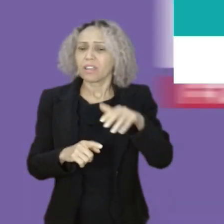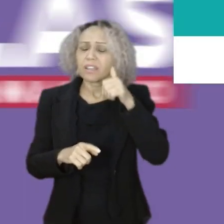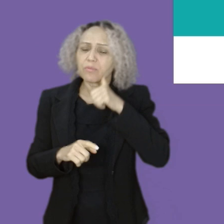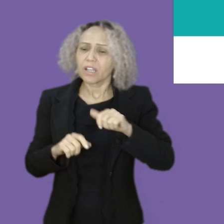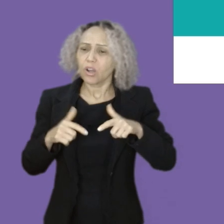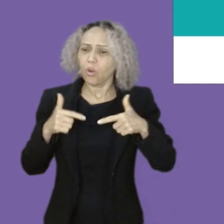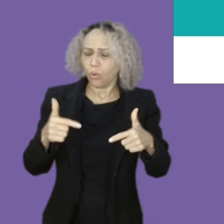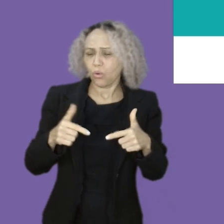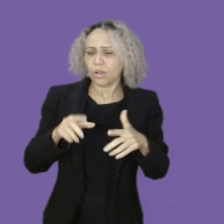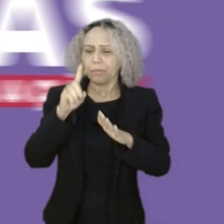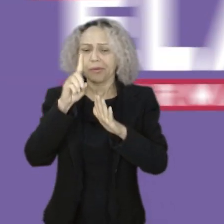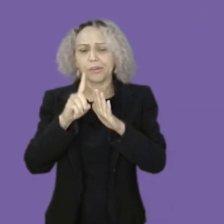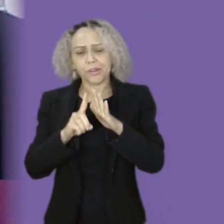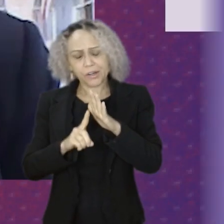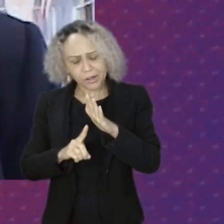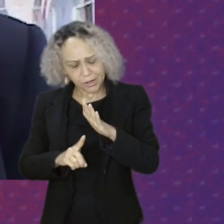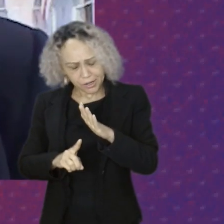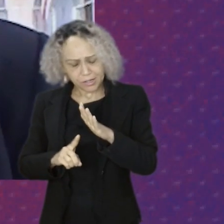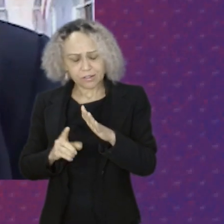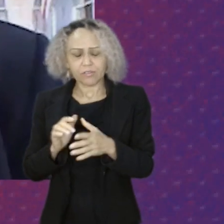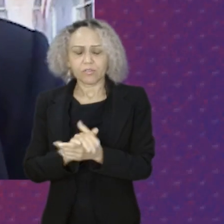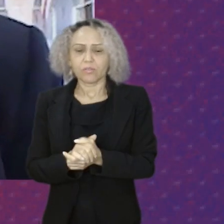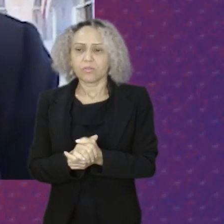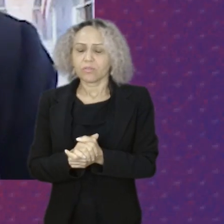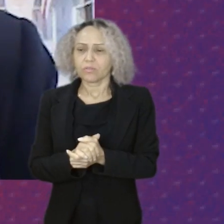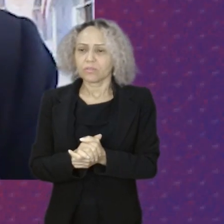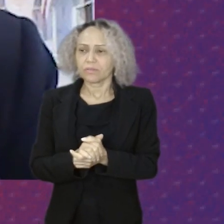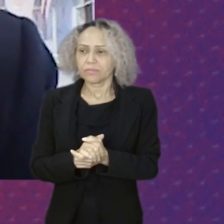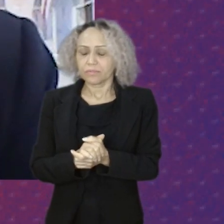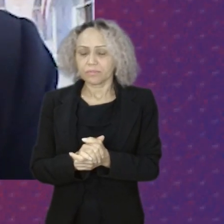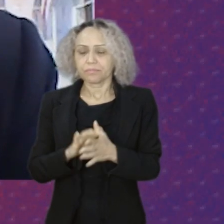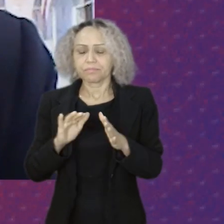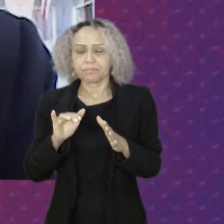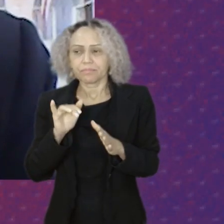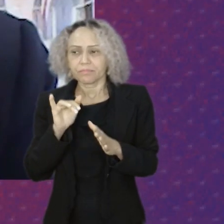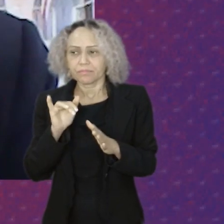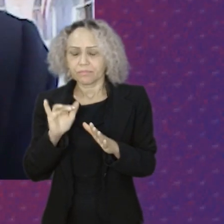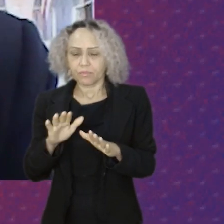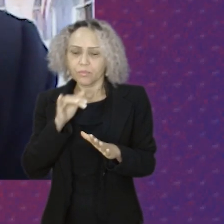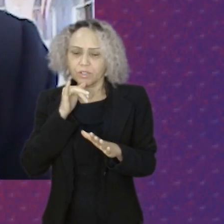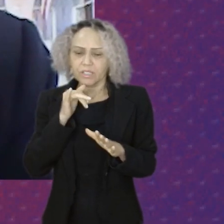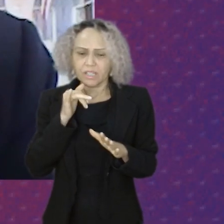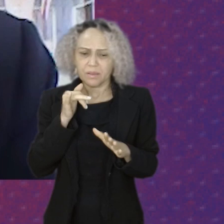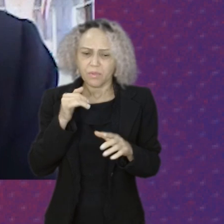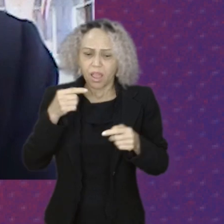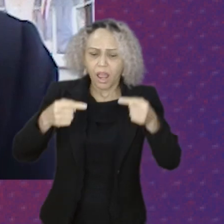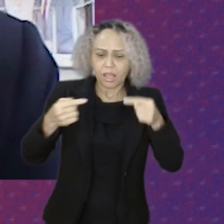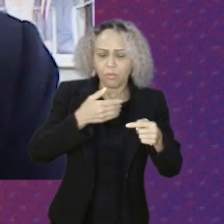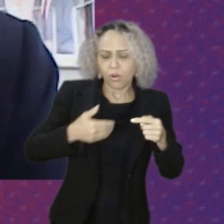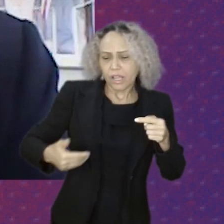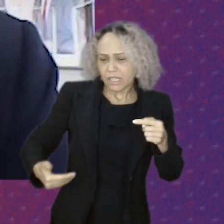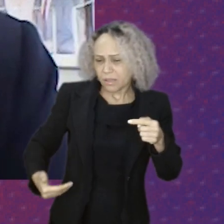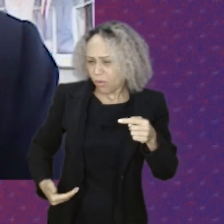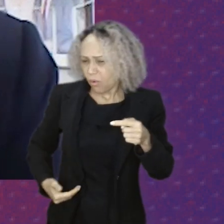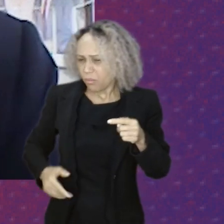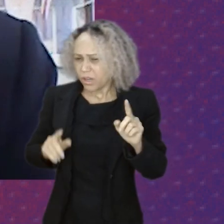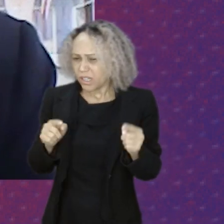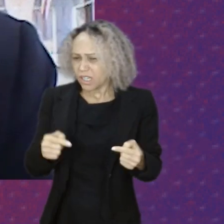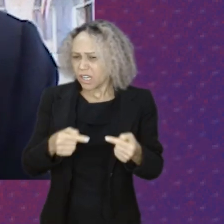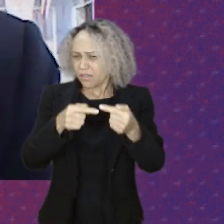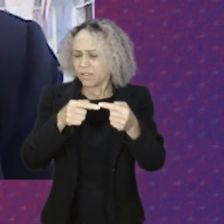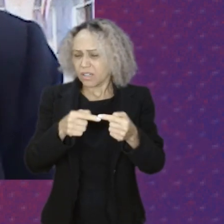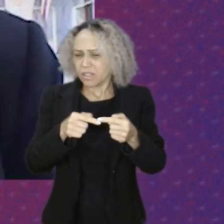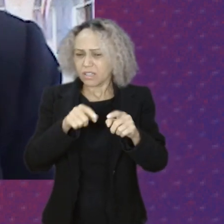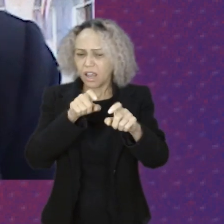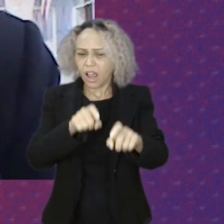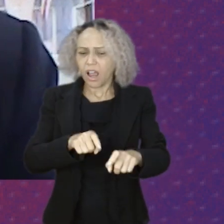ambientais. O acesso às políticas públicas, né, de questões agrárias em nosso